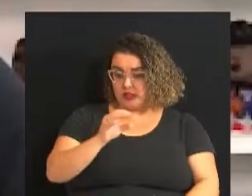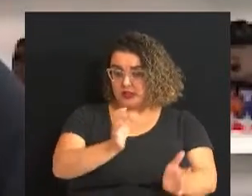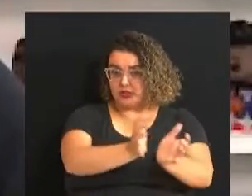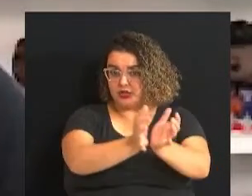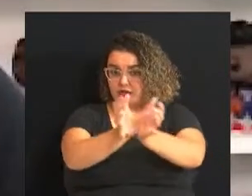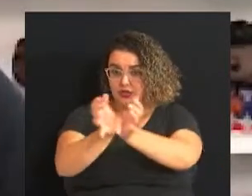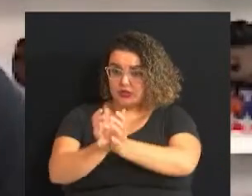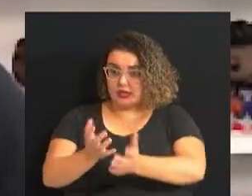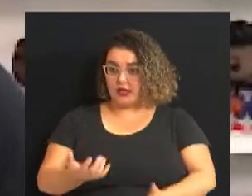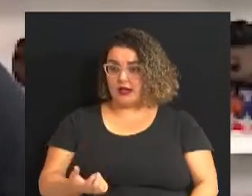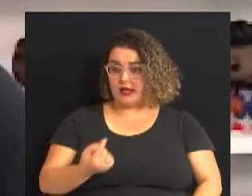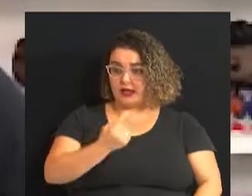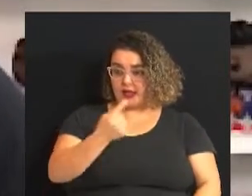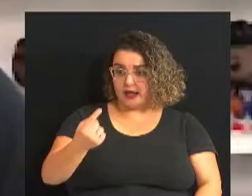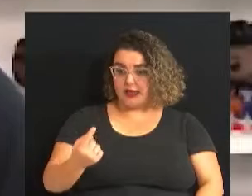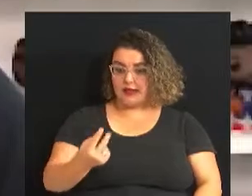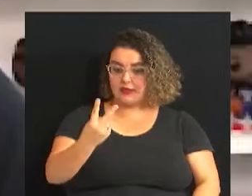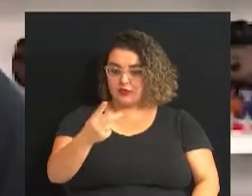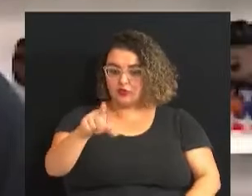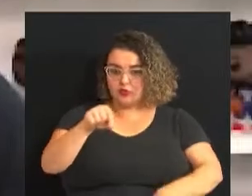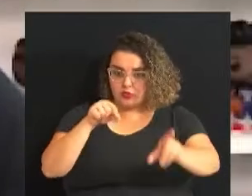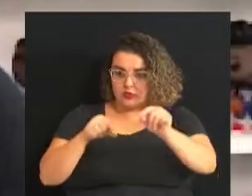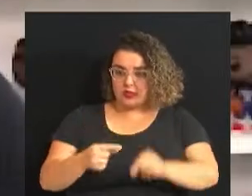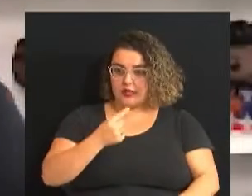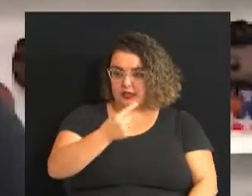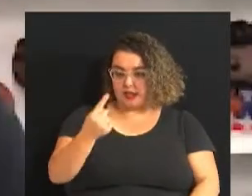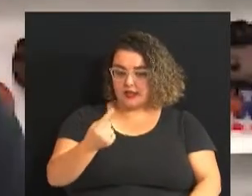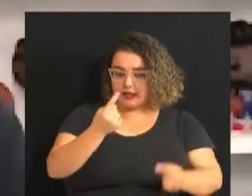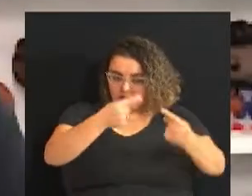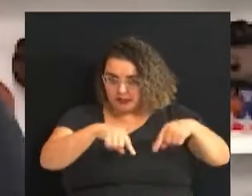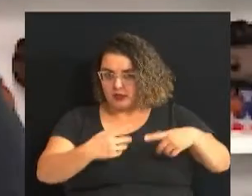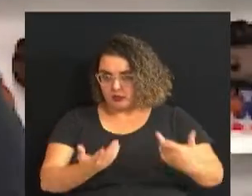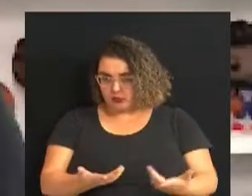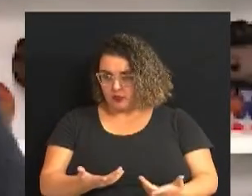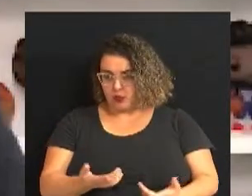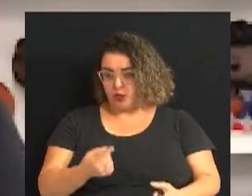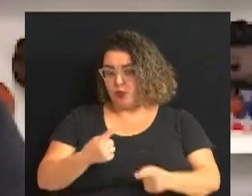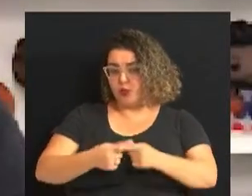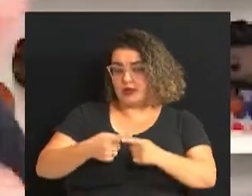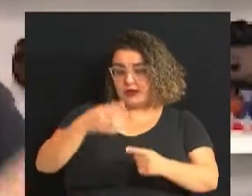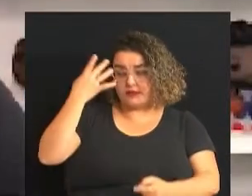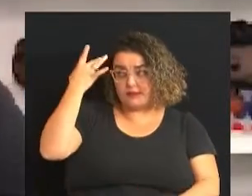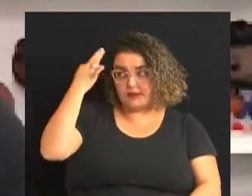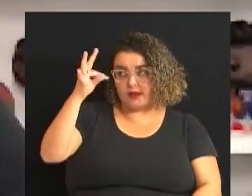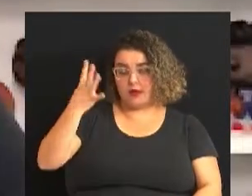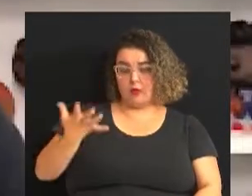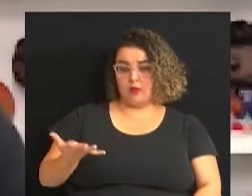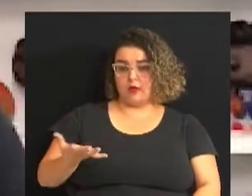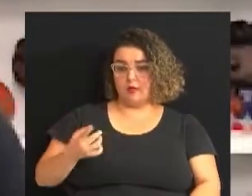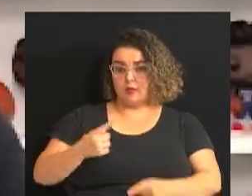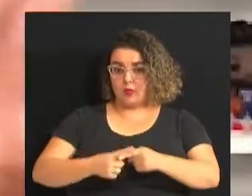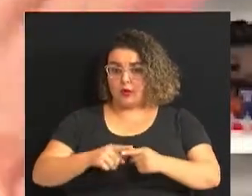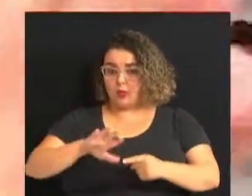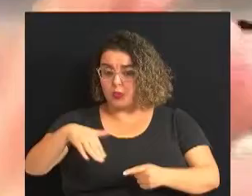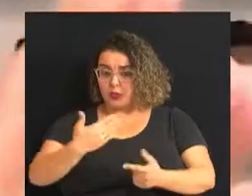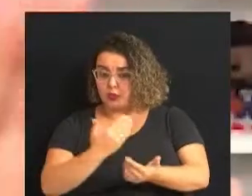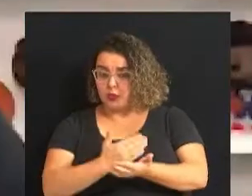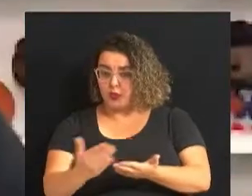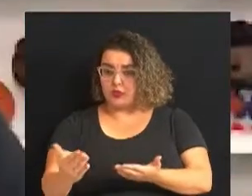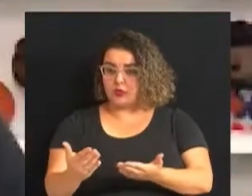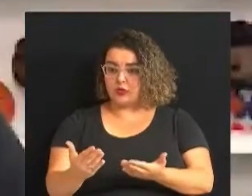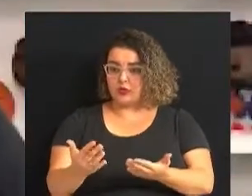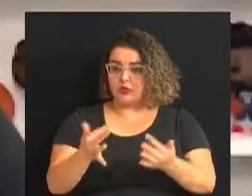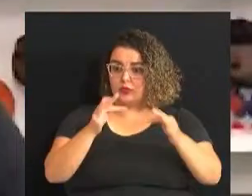teoricamente, cada equipe tem 2 escolhas, uma em cada rodada, como você falou. E por que teoricamente? Porque quando começou esse esquema, no final dos